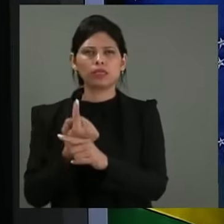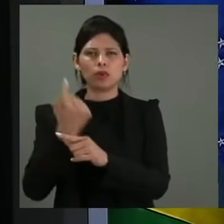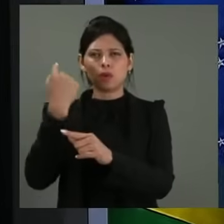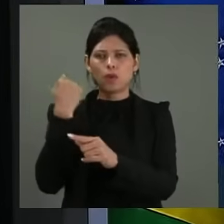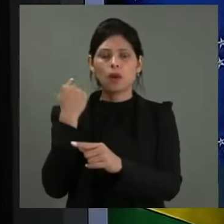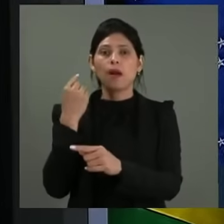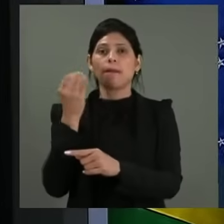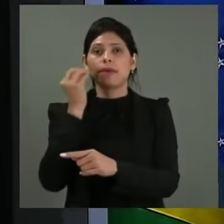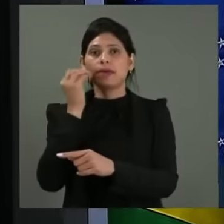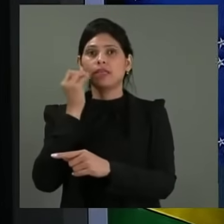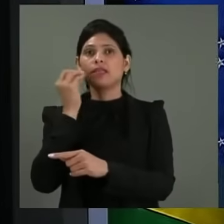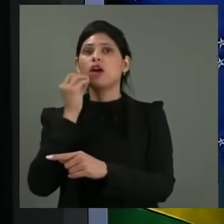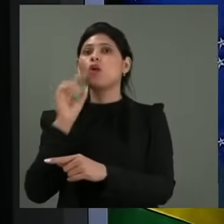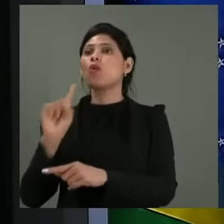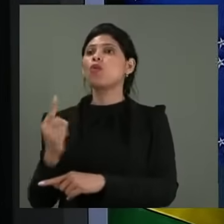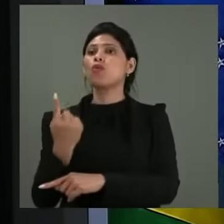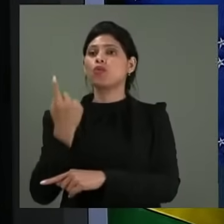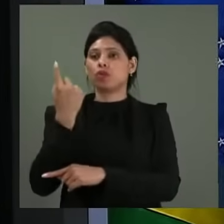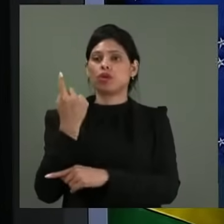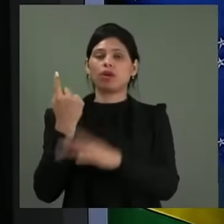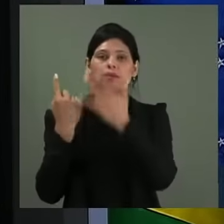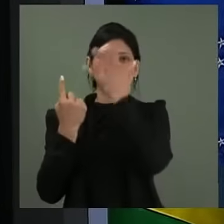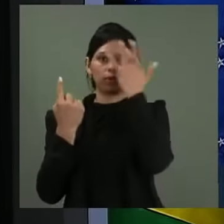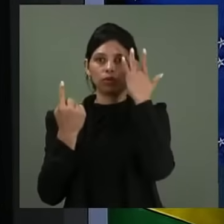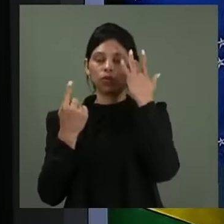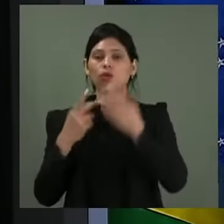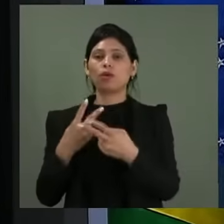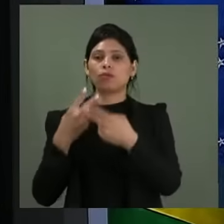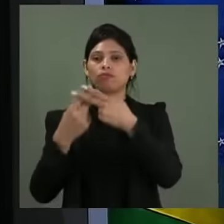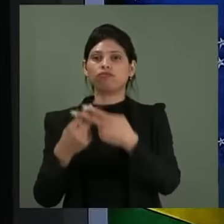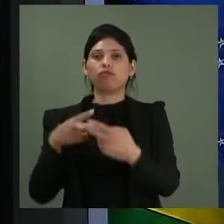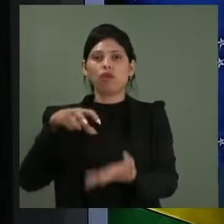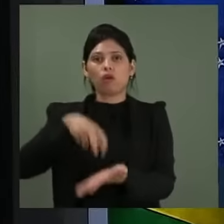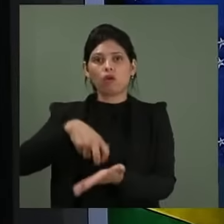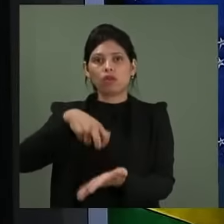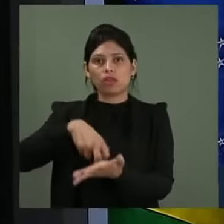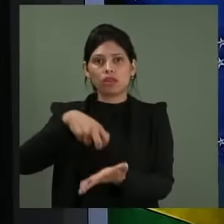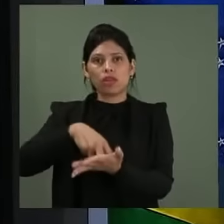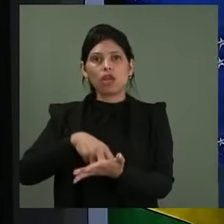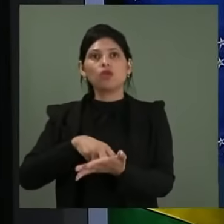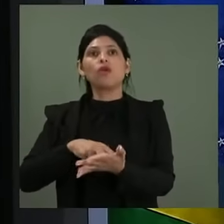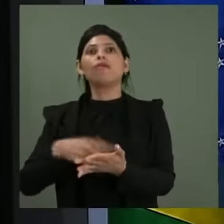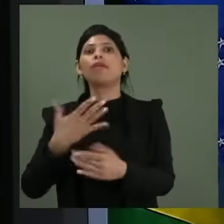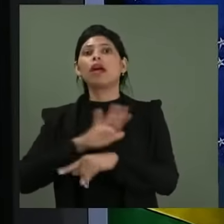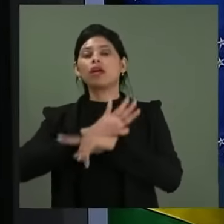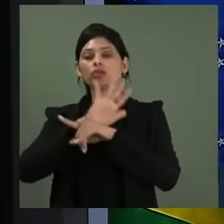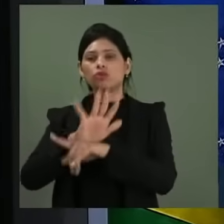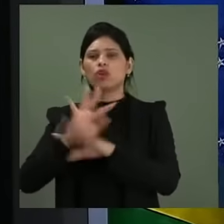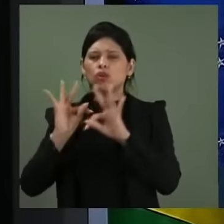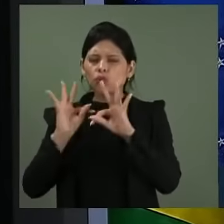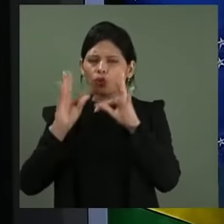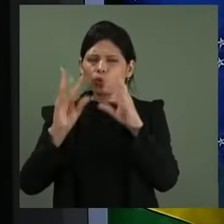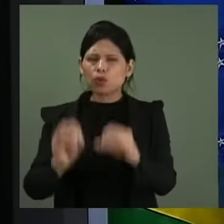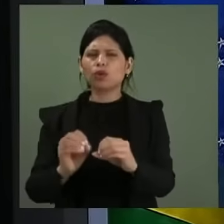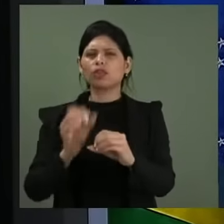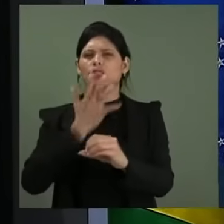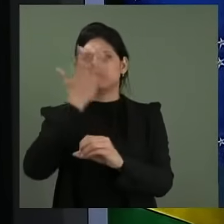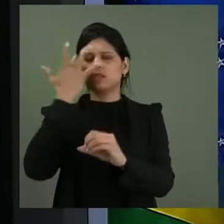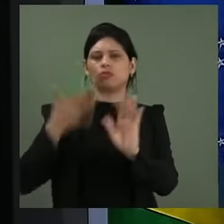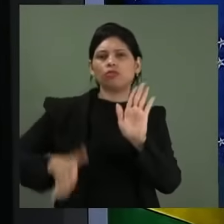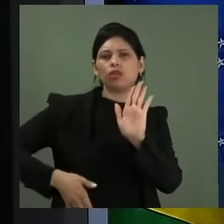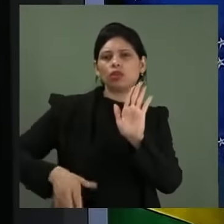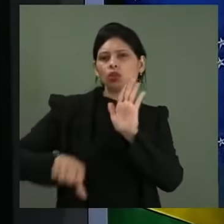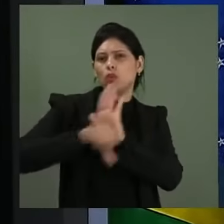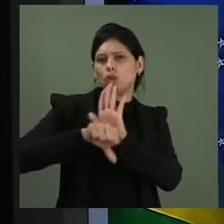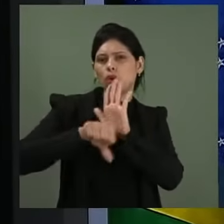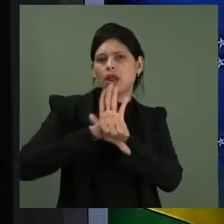beneficiar apenas um único condenado passou a favorecer todos os criminosos com poder econômico